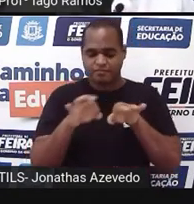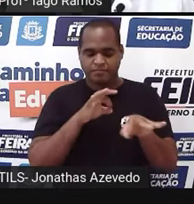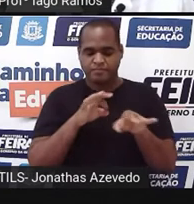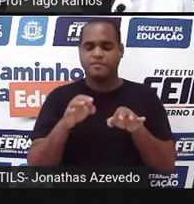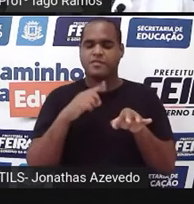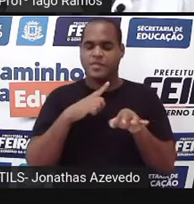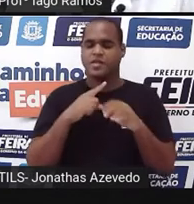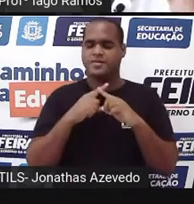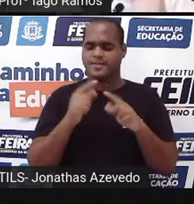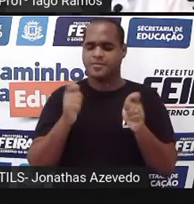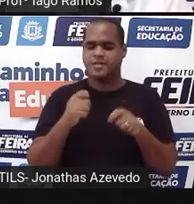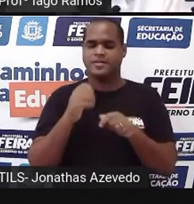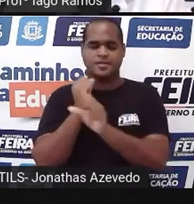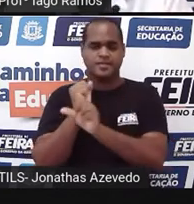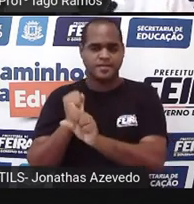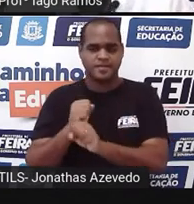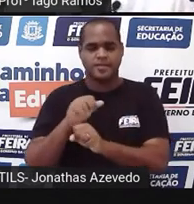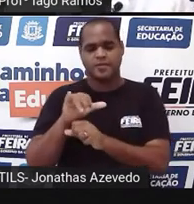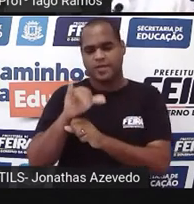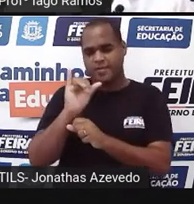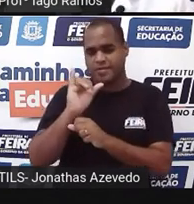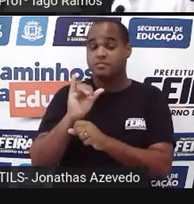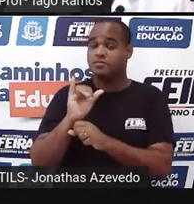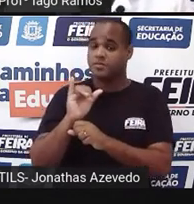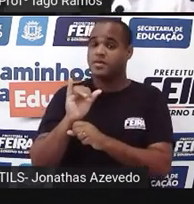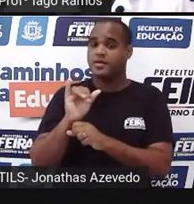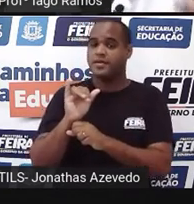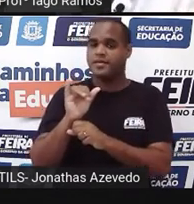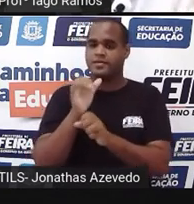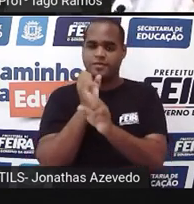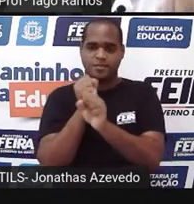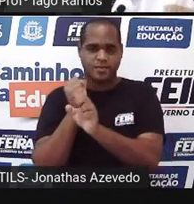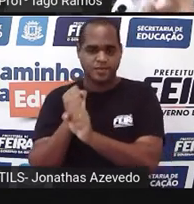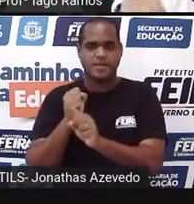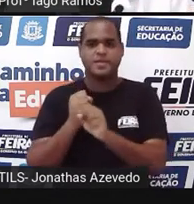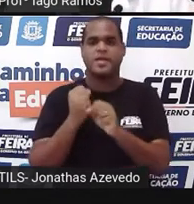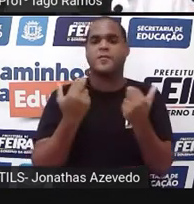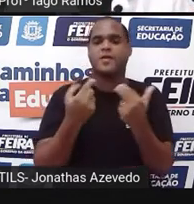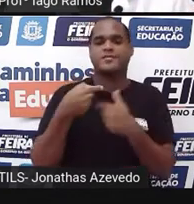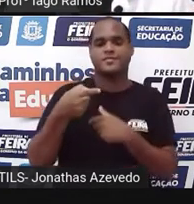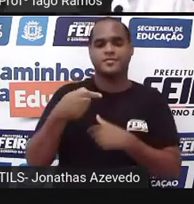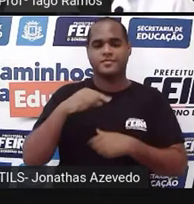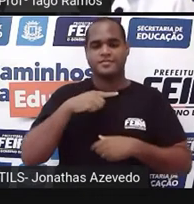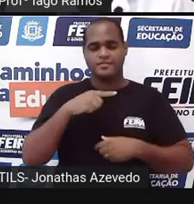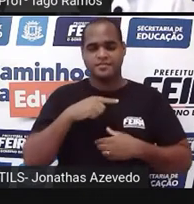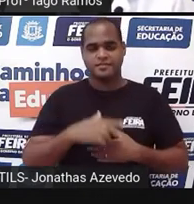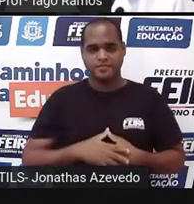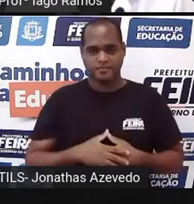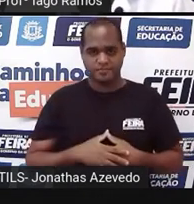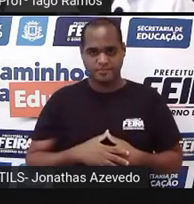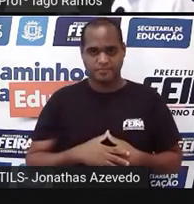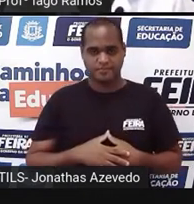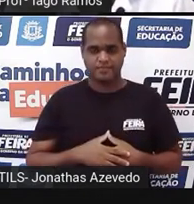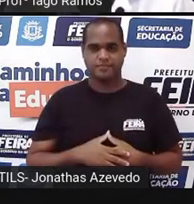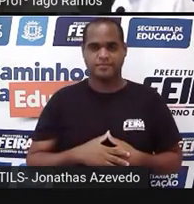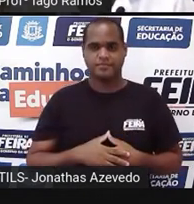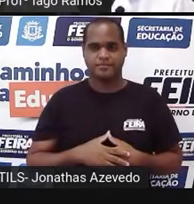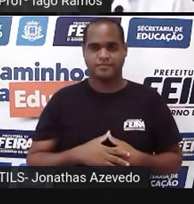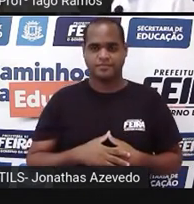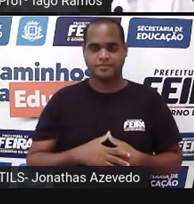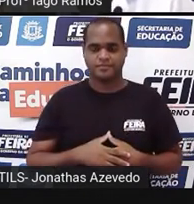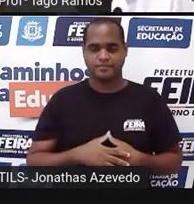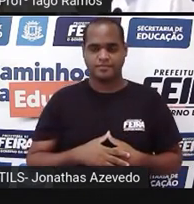somar com a quantidade de pirâmides Y tem que dar no total tem que ser igual a 7 E aí quando eu escrevo